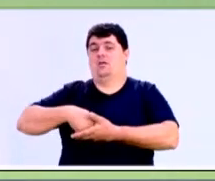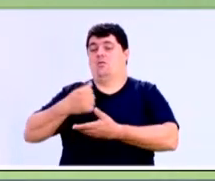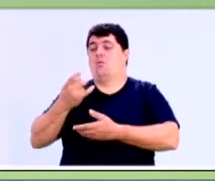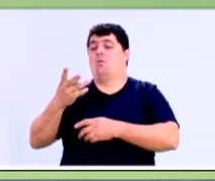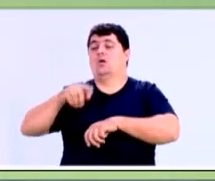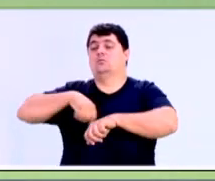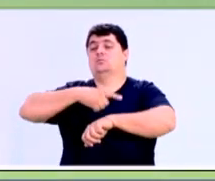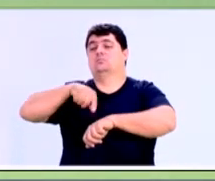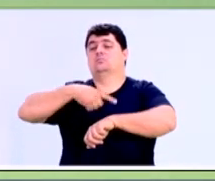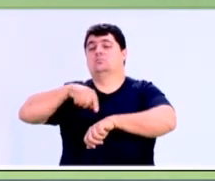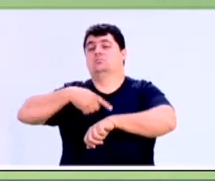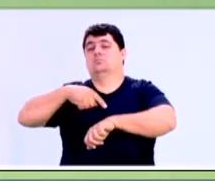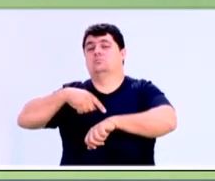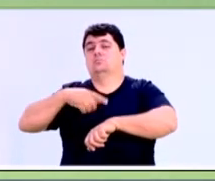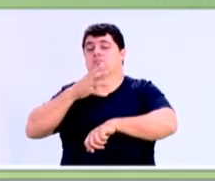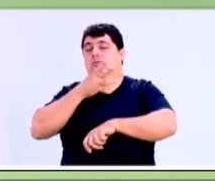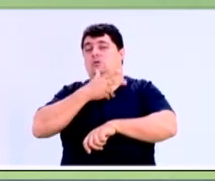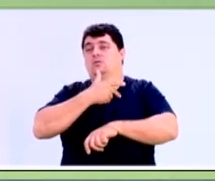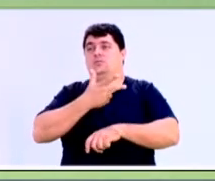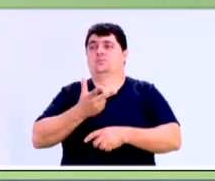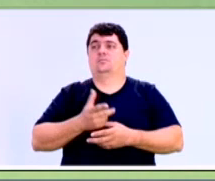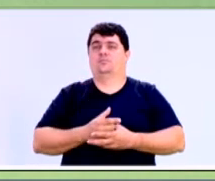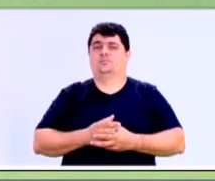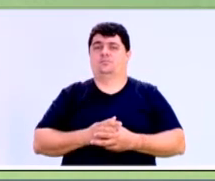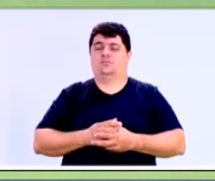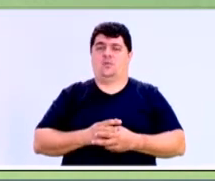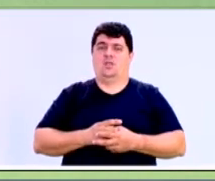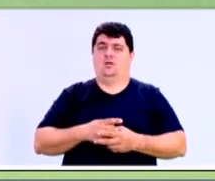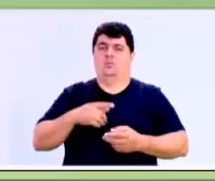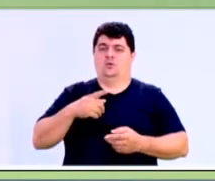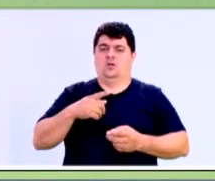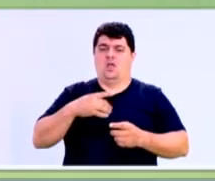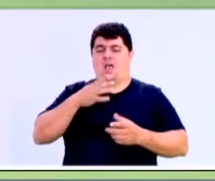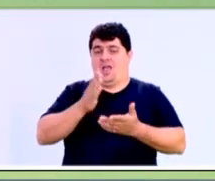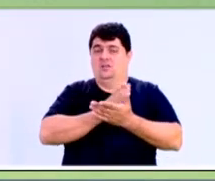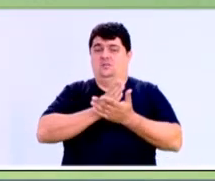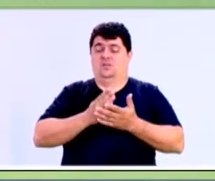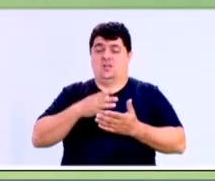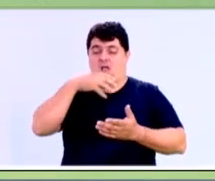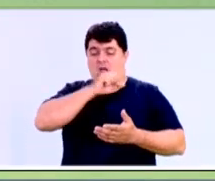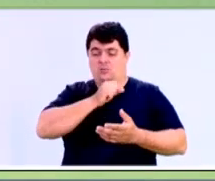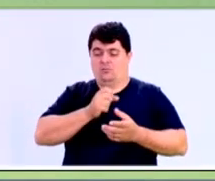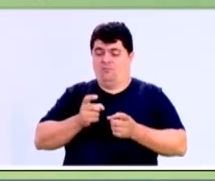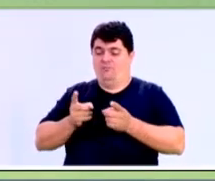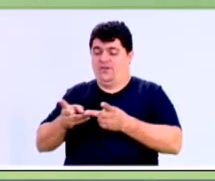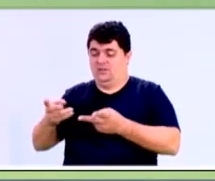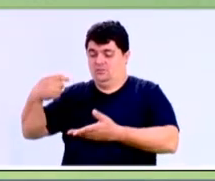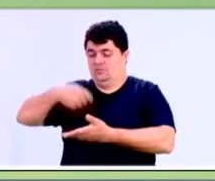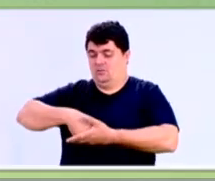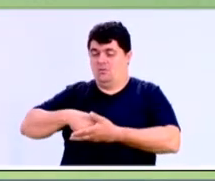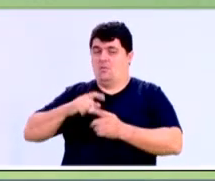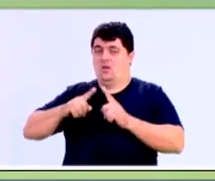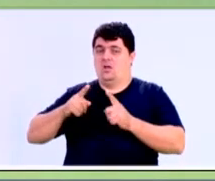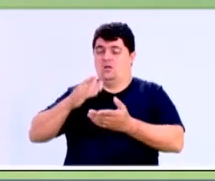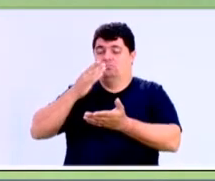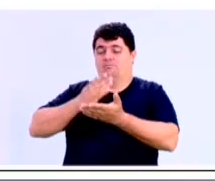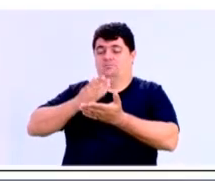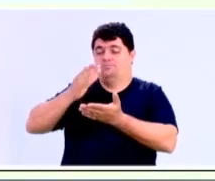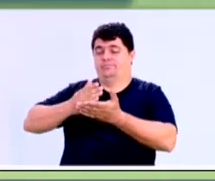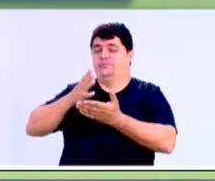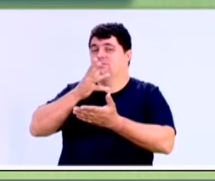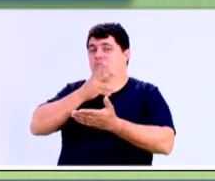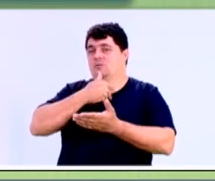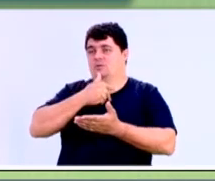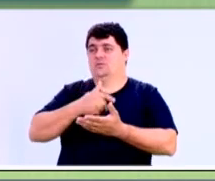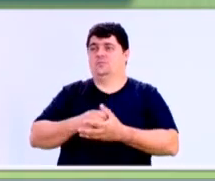receber, ok? Então, do momento da venda até o momento do meu recebimento é o prazo que leva. Fechado?